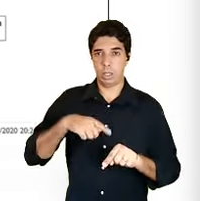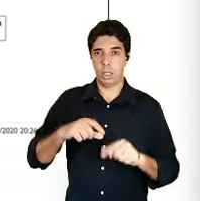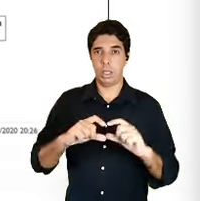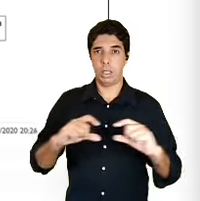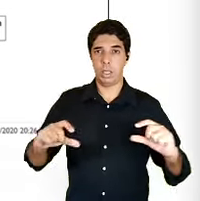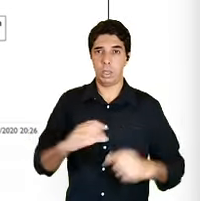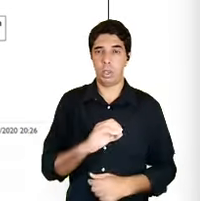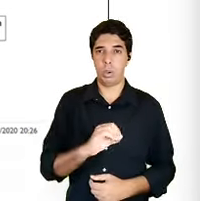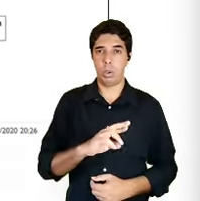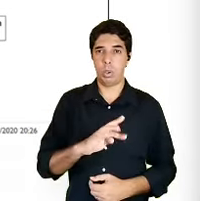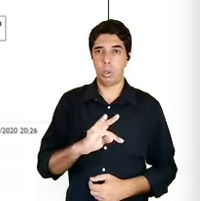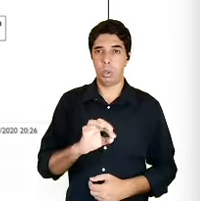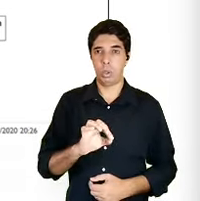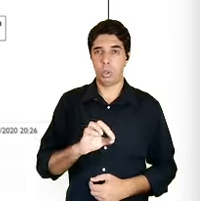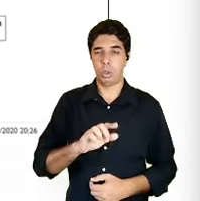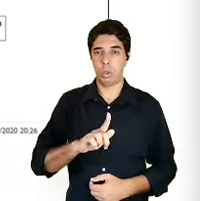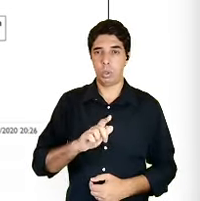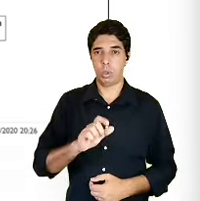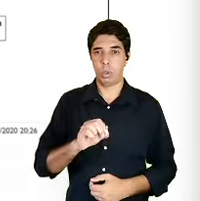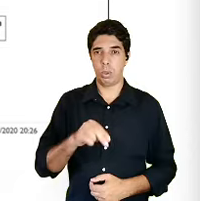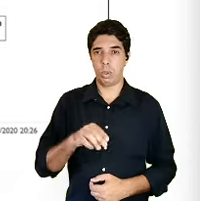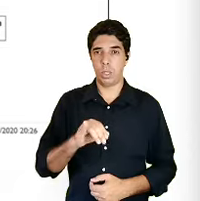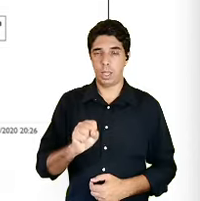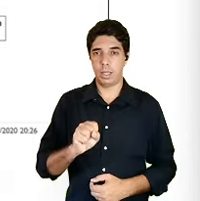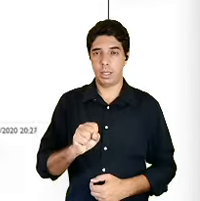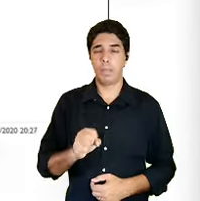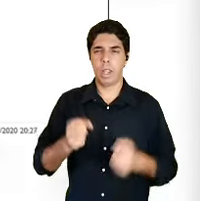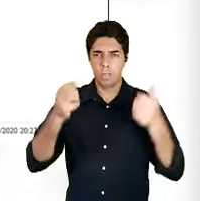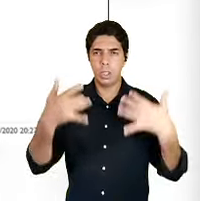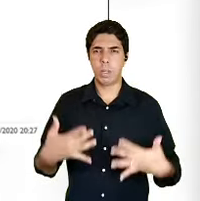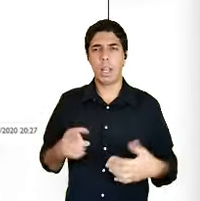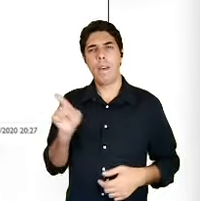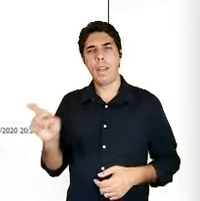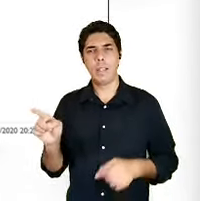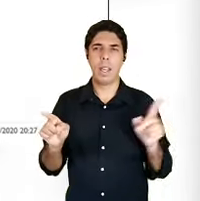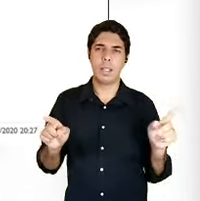entre projeções cônicas e projeções paralelas.